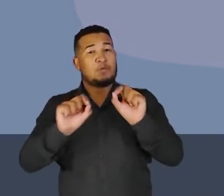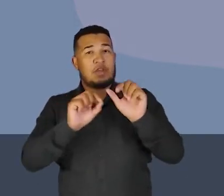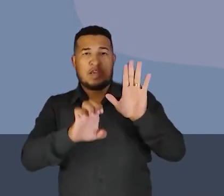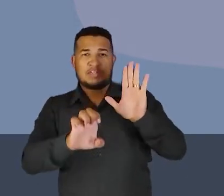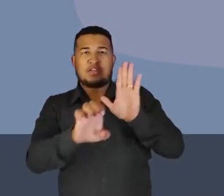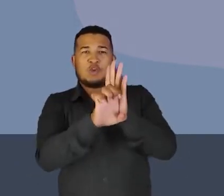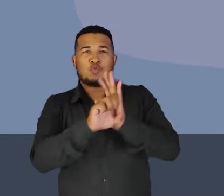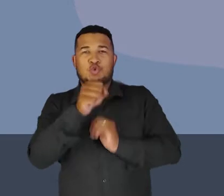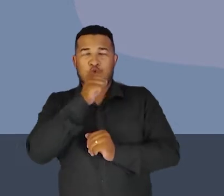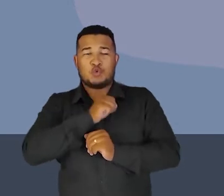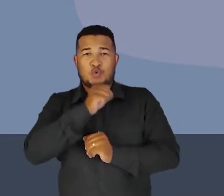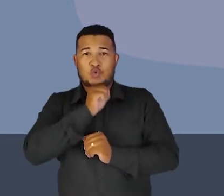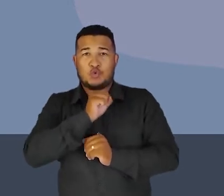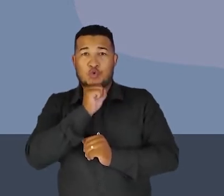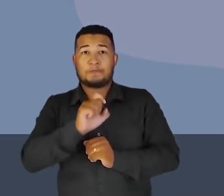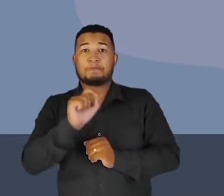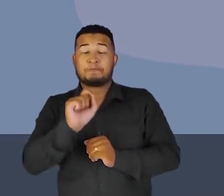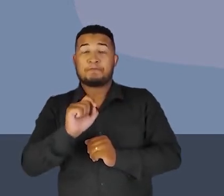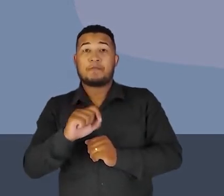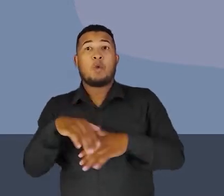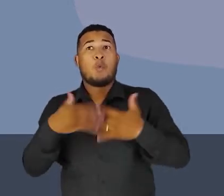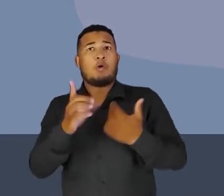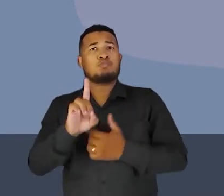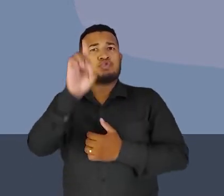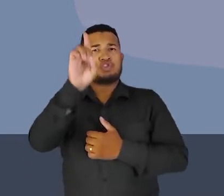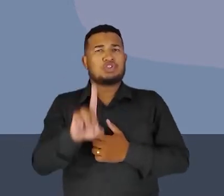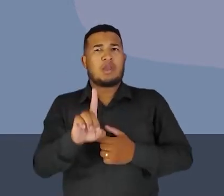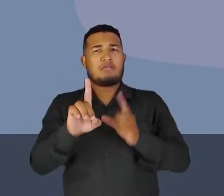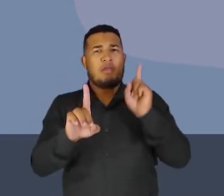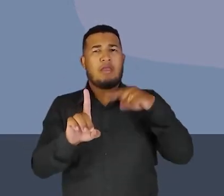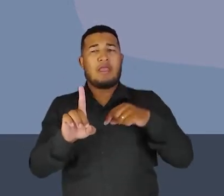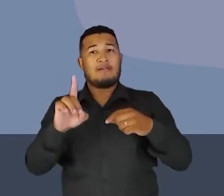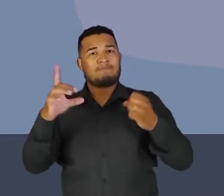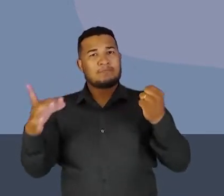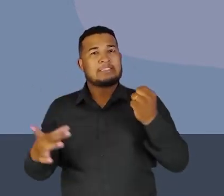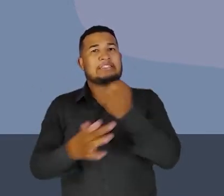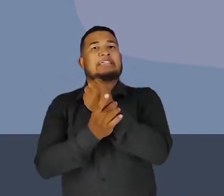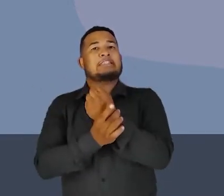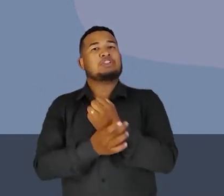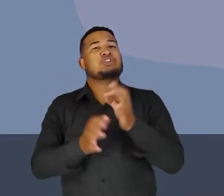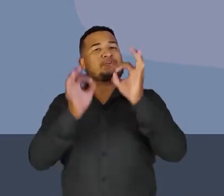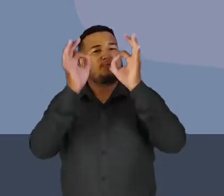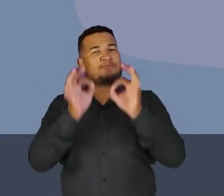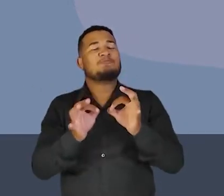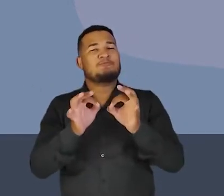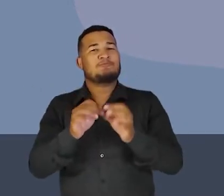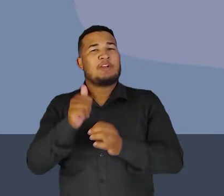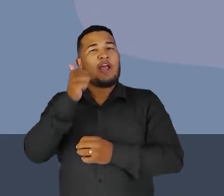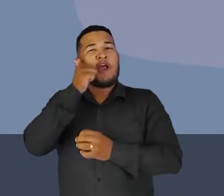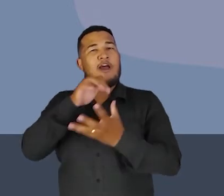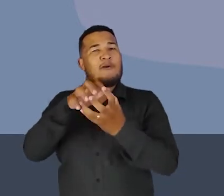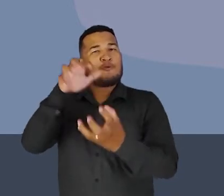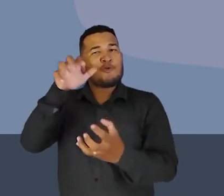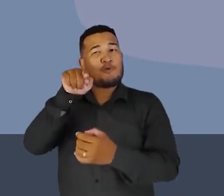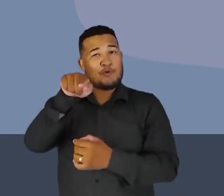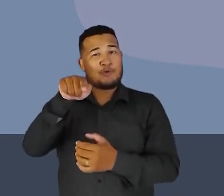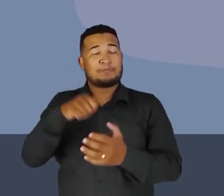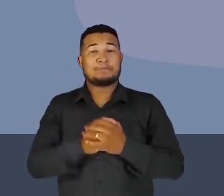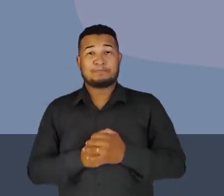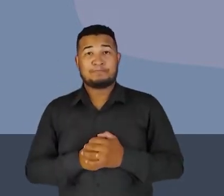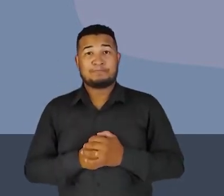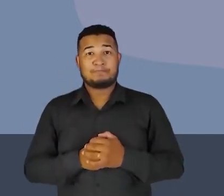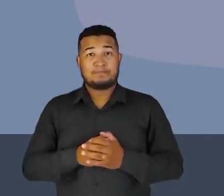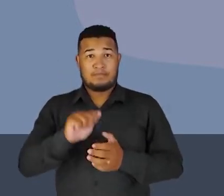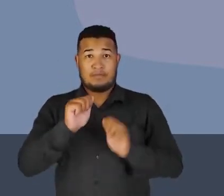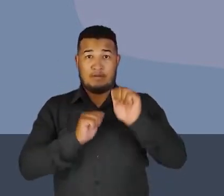o Estatuto do Idoso, qual direito está sendo garantido à senhora?